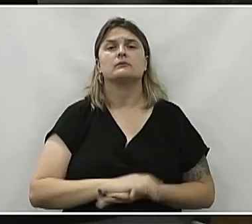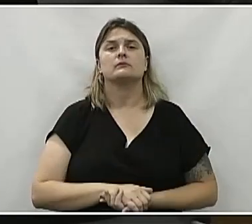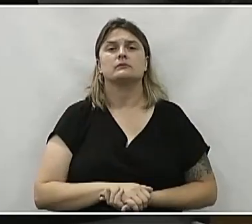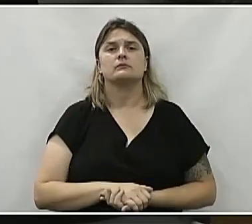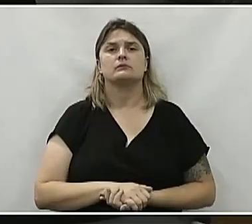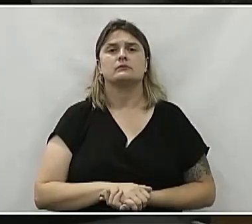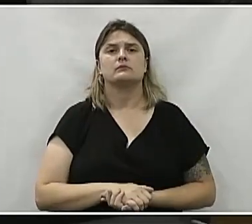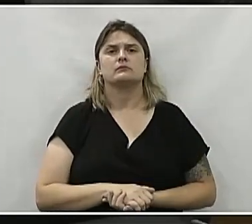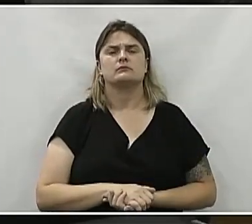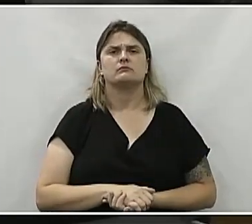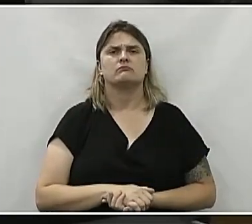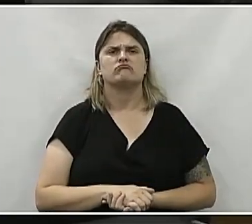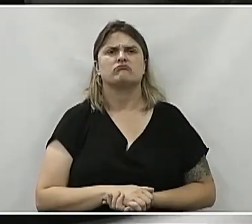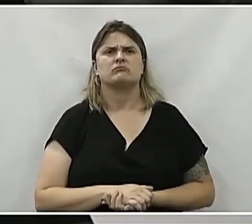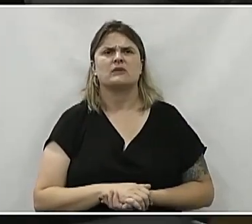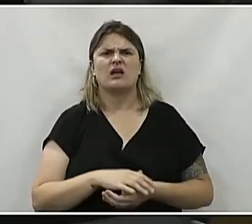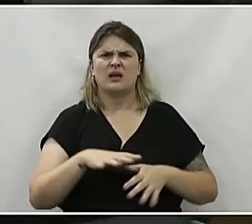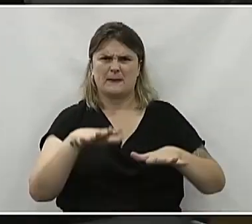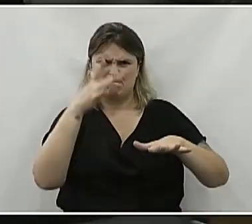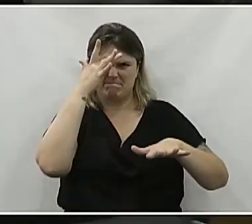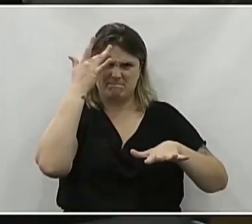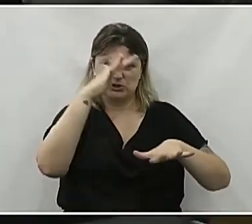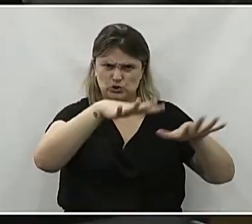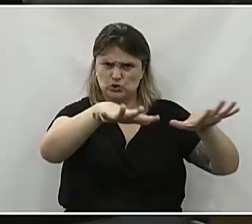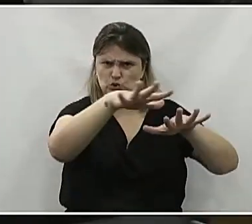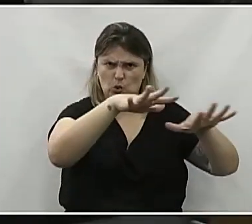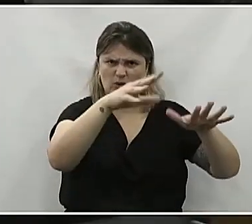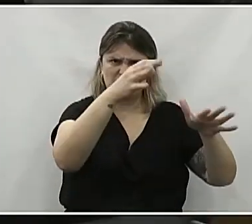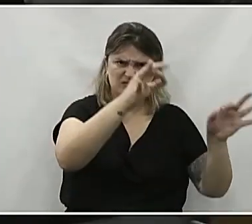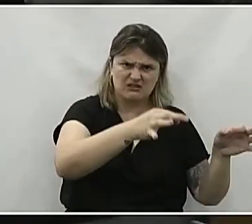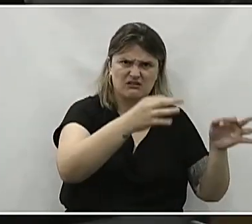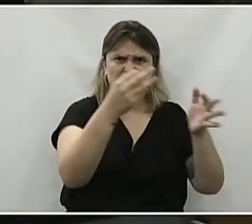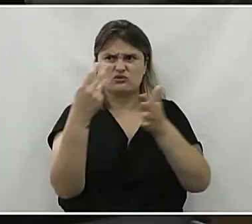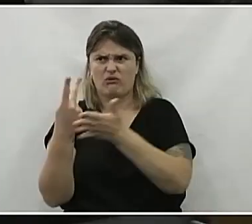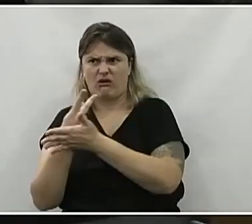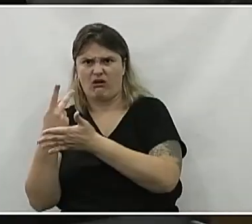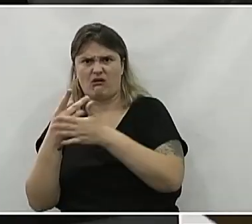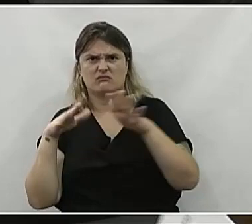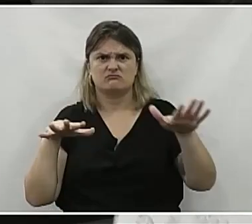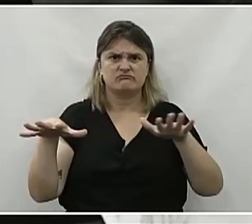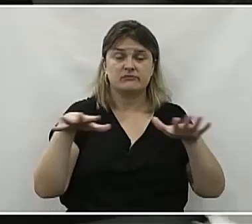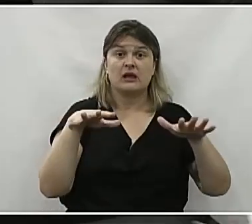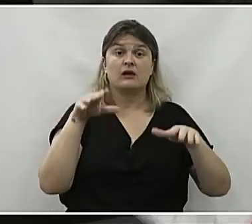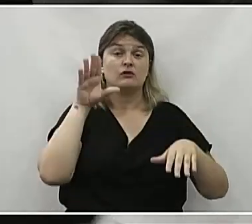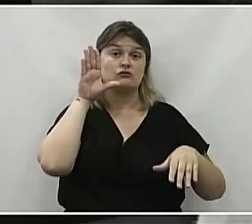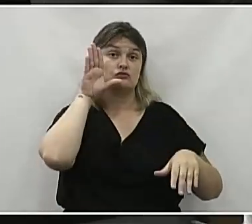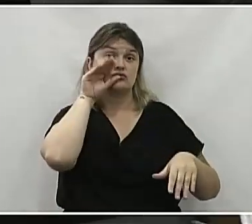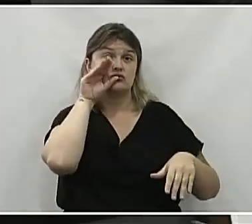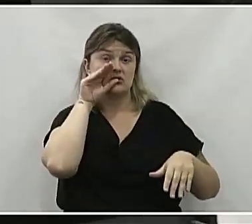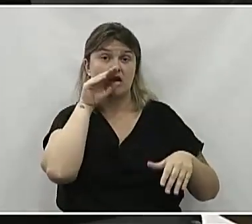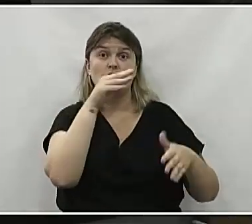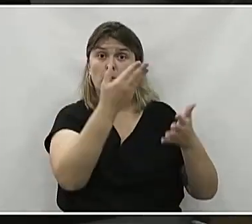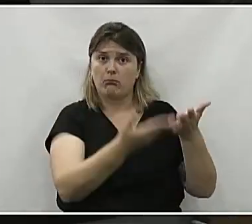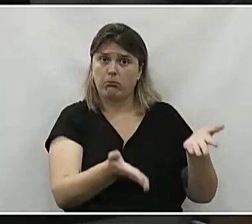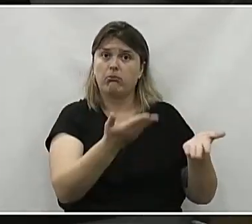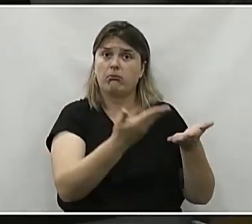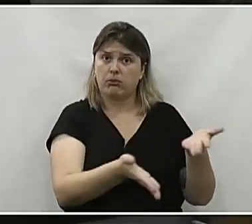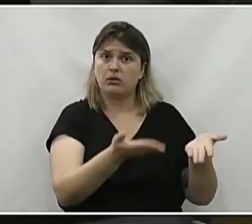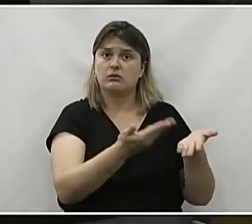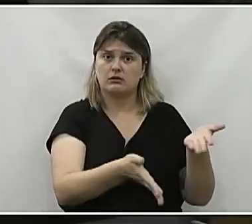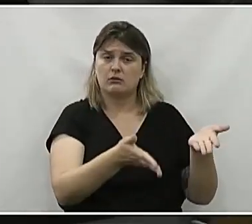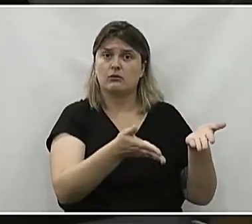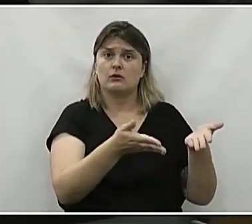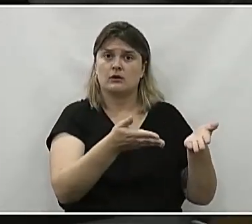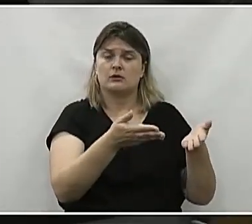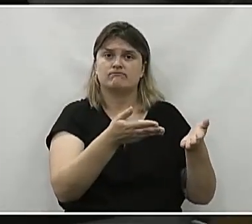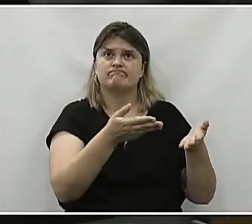e nenhum lado tá Tá certo tá errado os servidores foram prejudicados